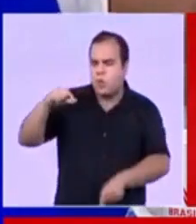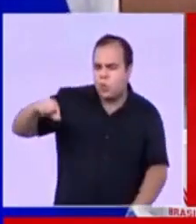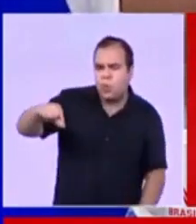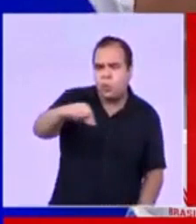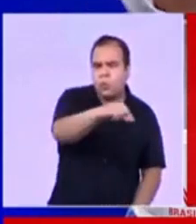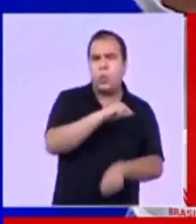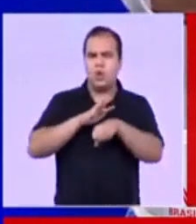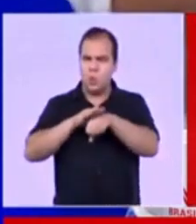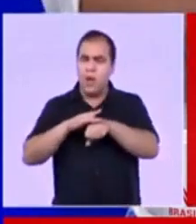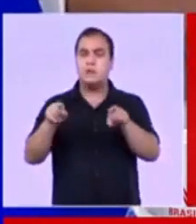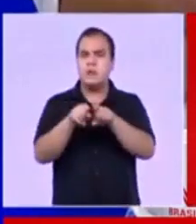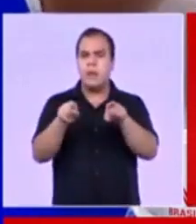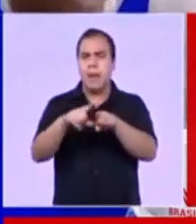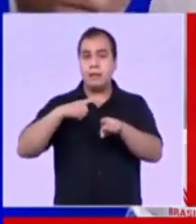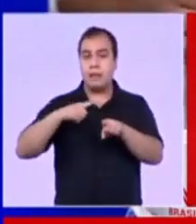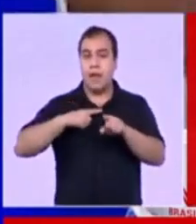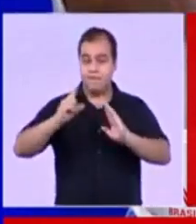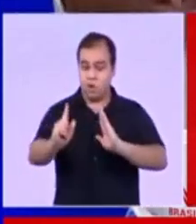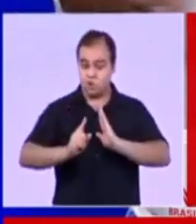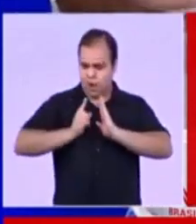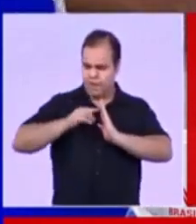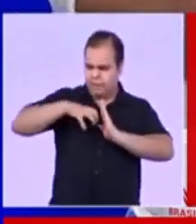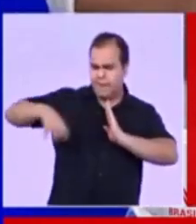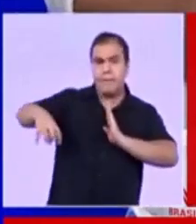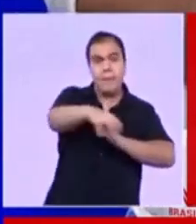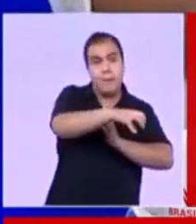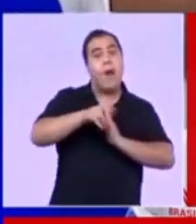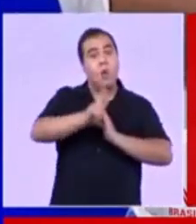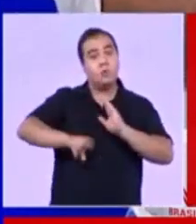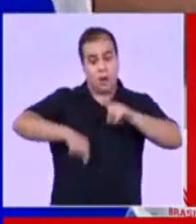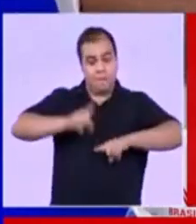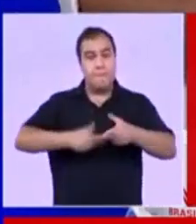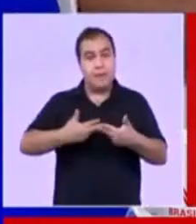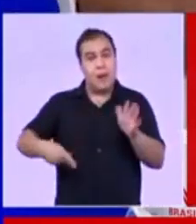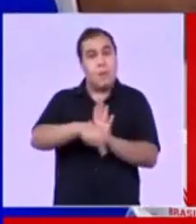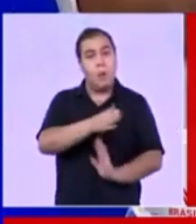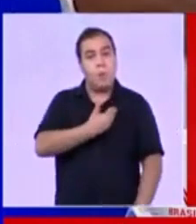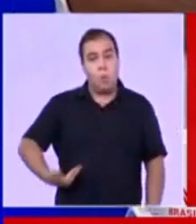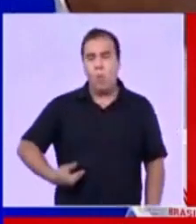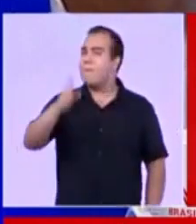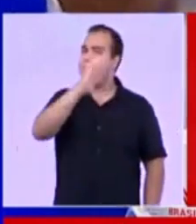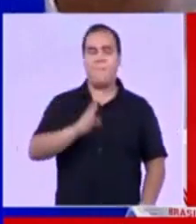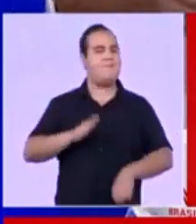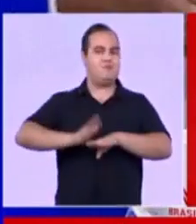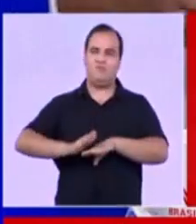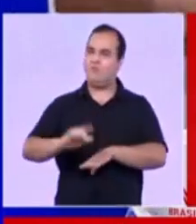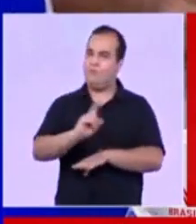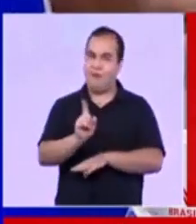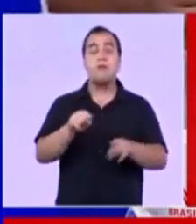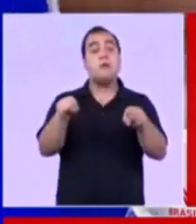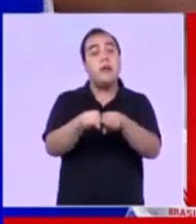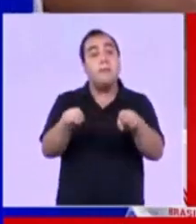fez isolamento localizado utilizando inclusive equipamentos públicos o Brasil não fez isso São Paulo também não